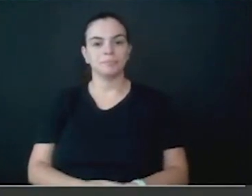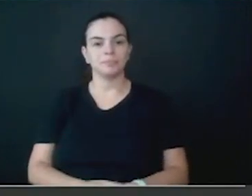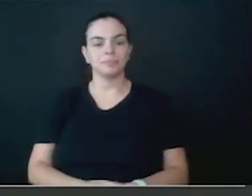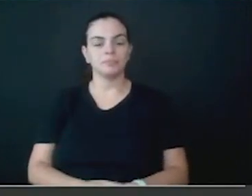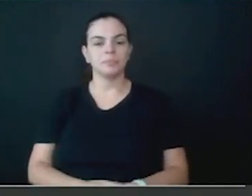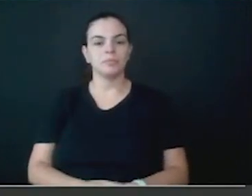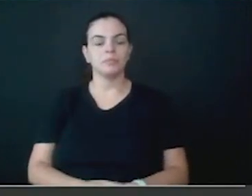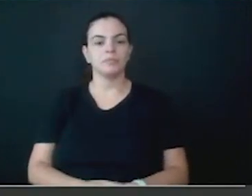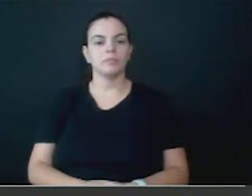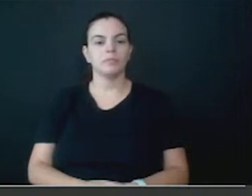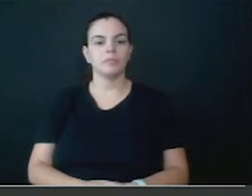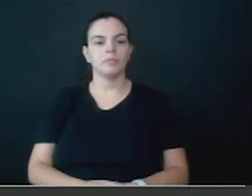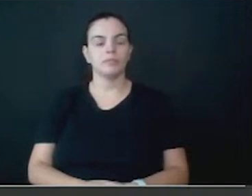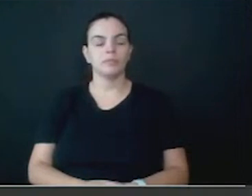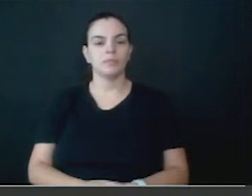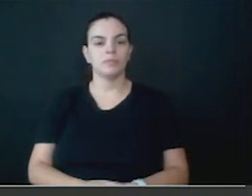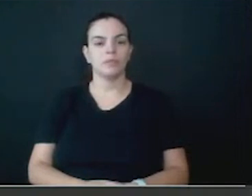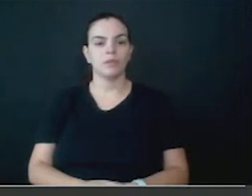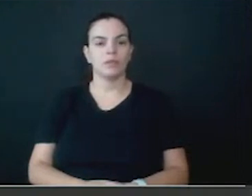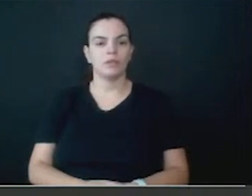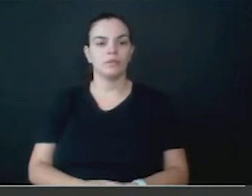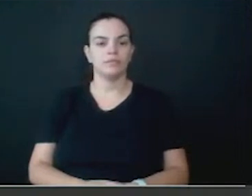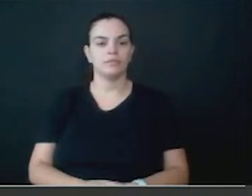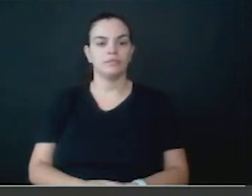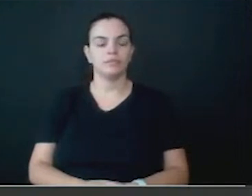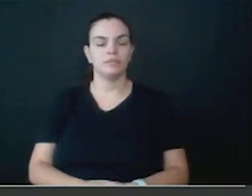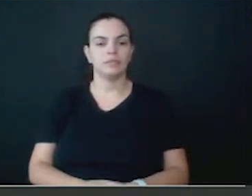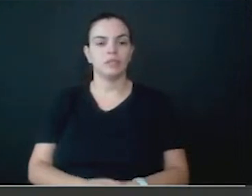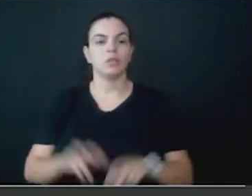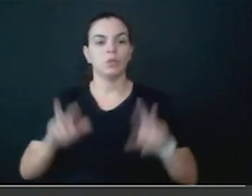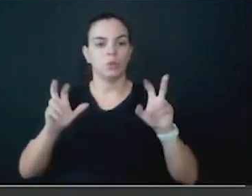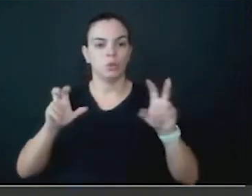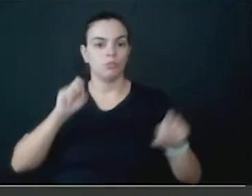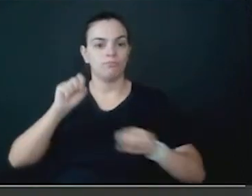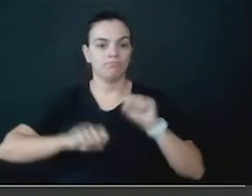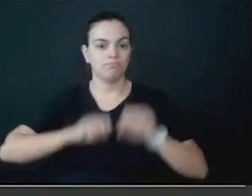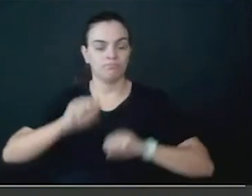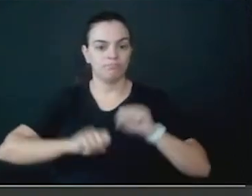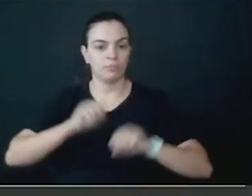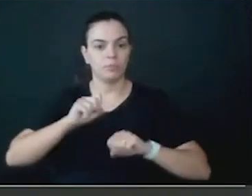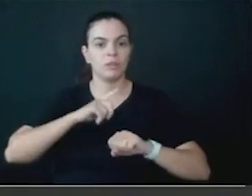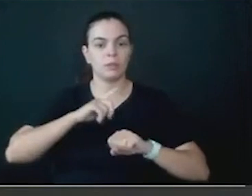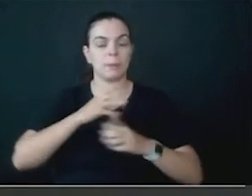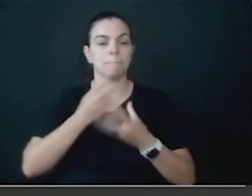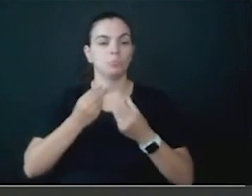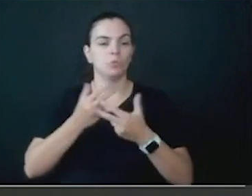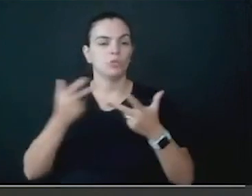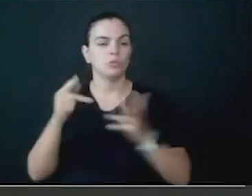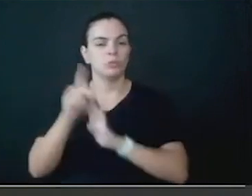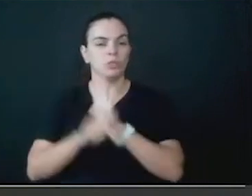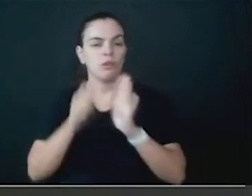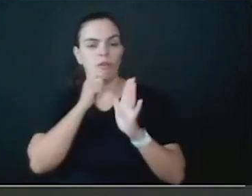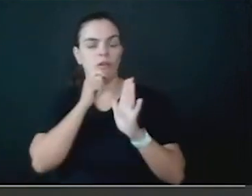O outro indicador diz respeito à malha cicloviária, aquilo que eu falei, bastante coisa em licitação e em projeto. Então, ainda estamos um